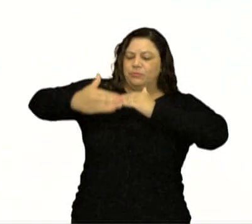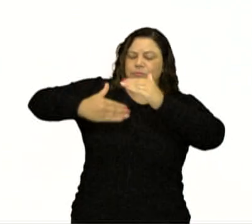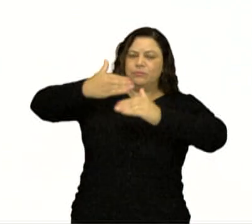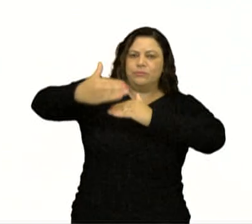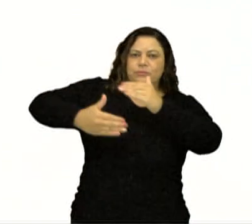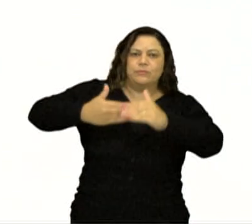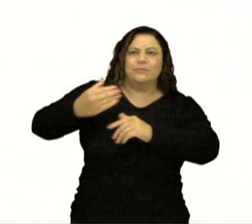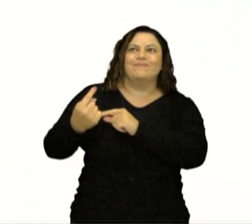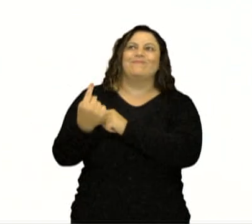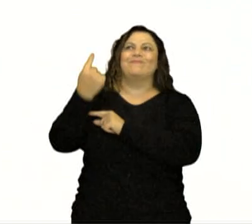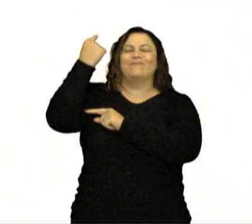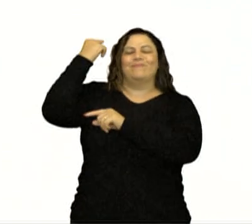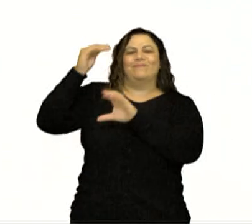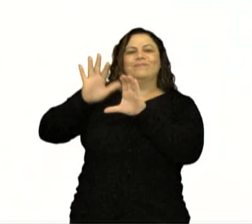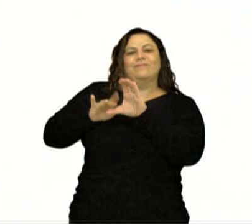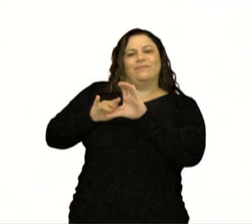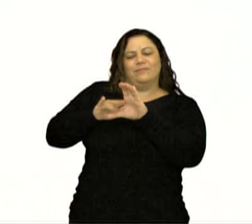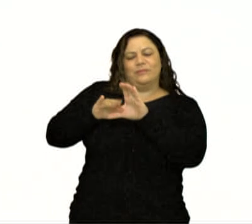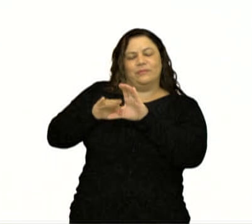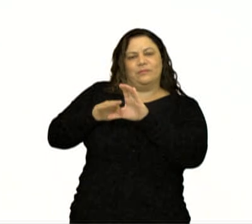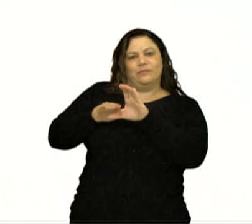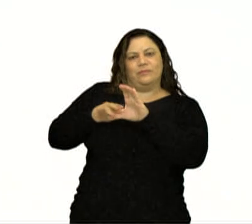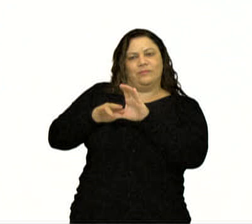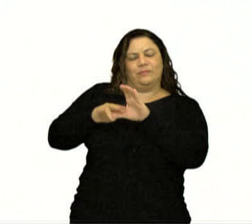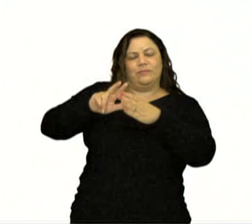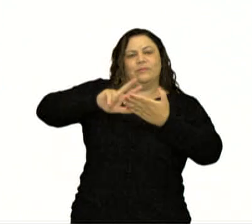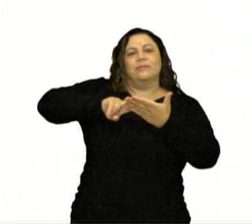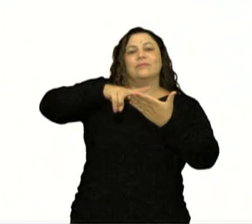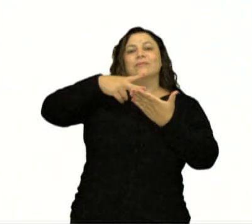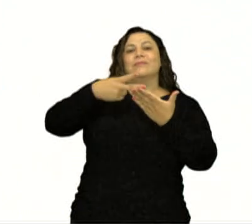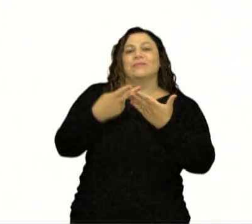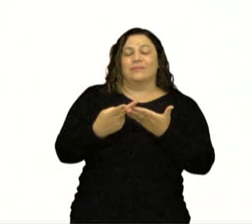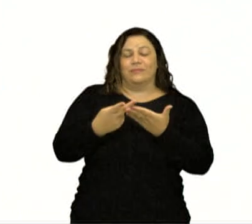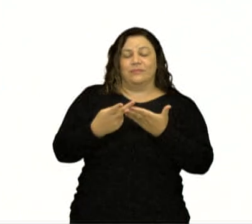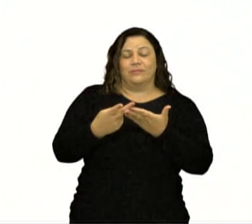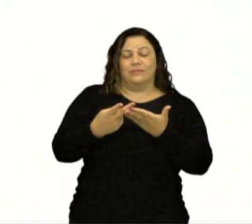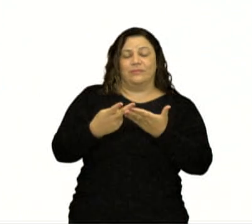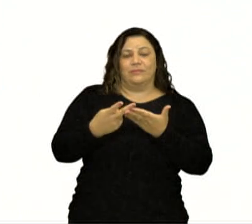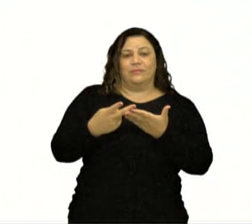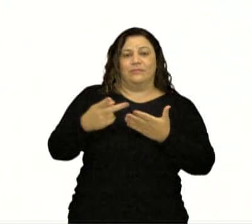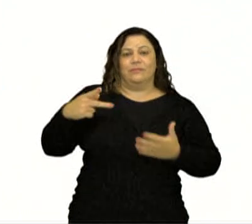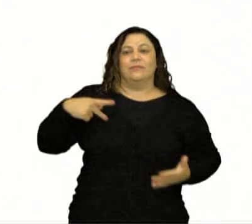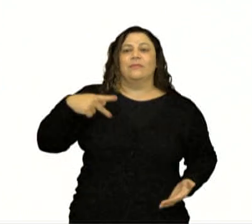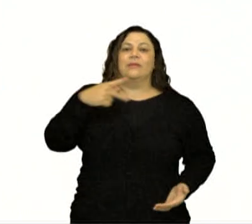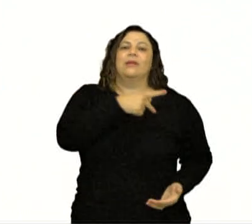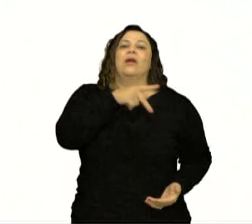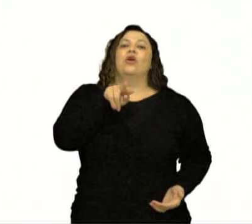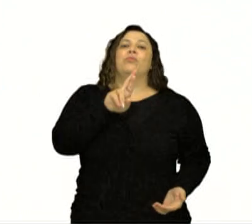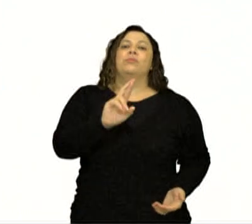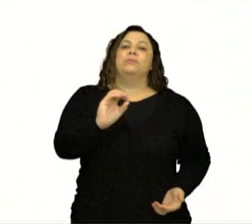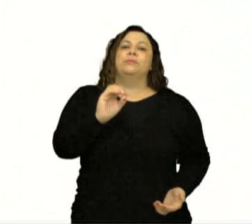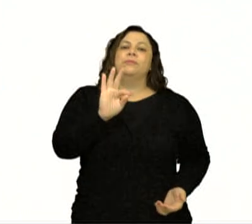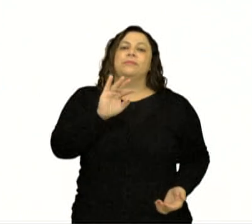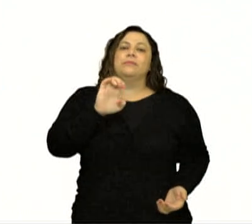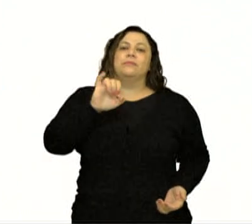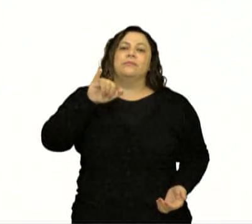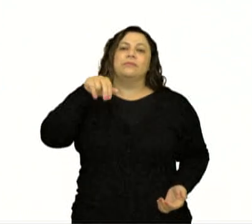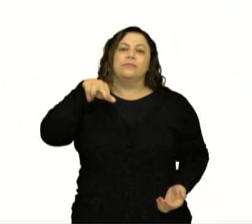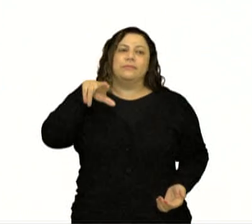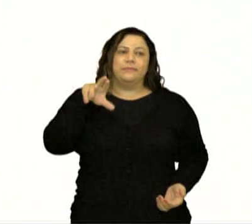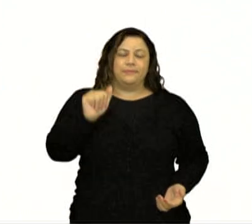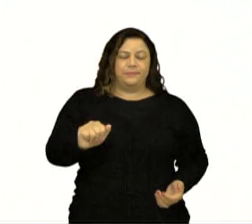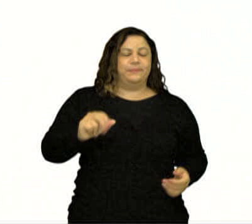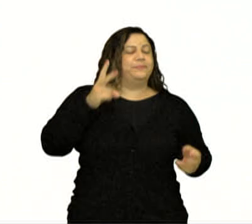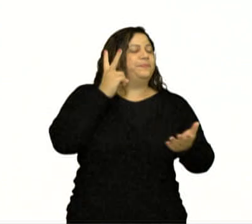no citoplasma, fazer a tradução em proteínas. A duplicação do DNA ocorre sempre quando uma célula vai